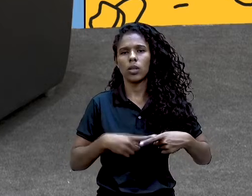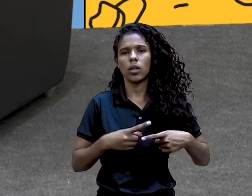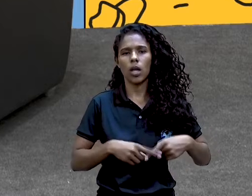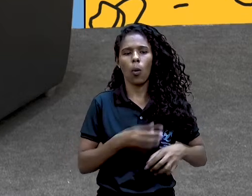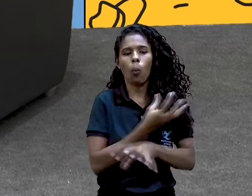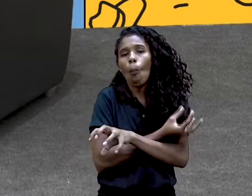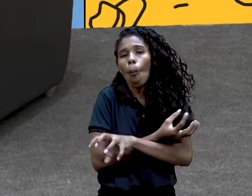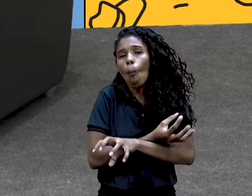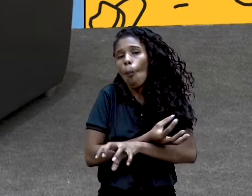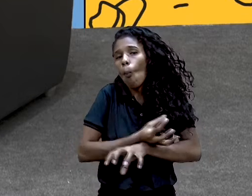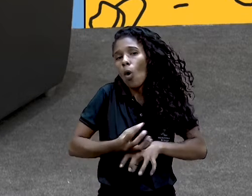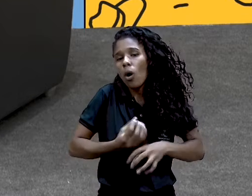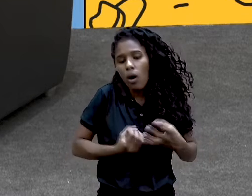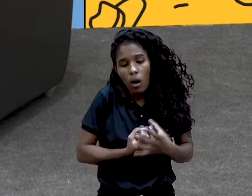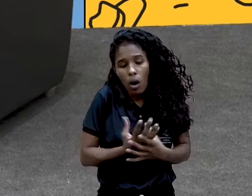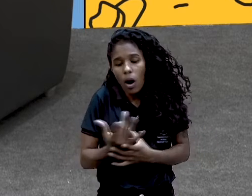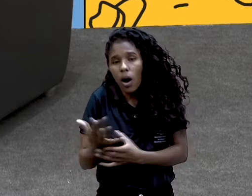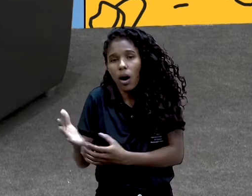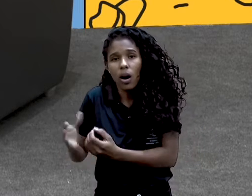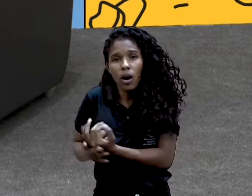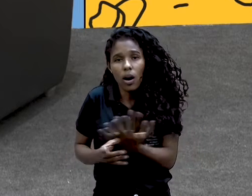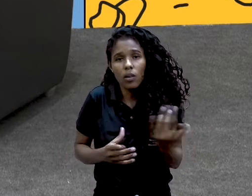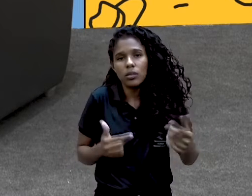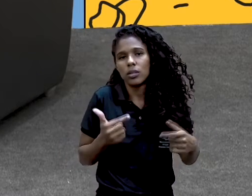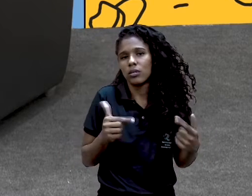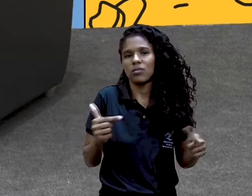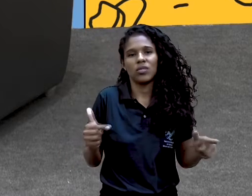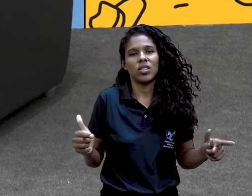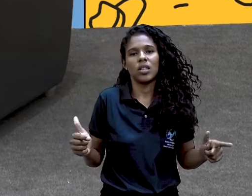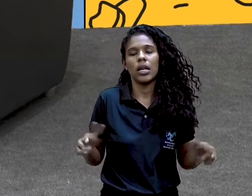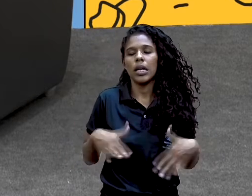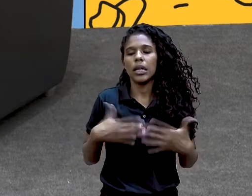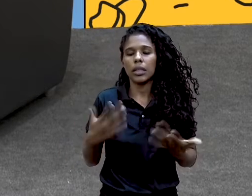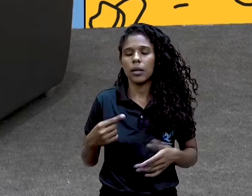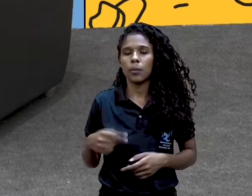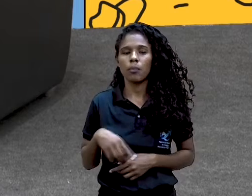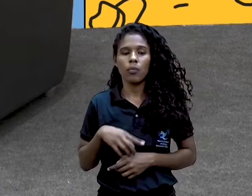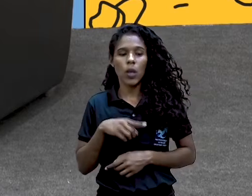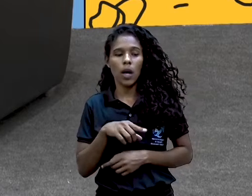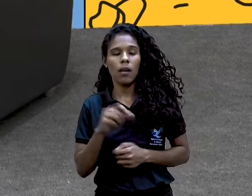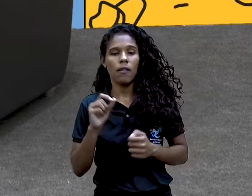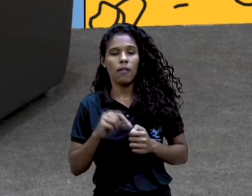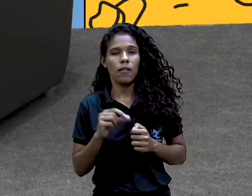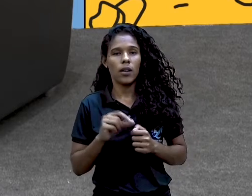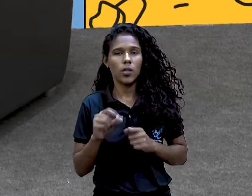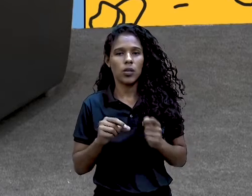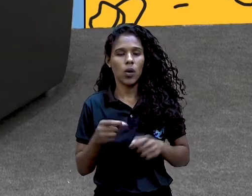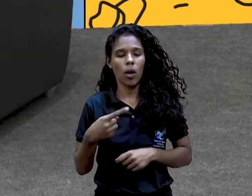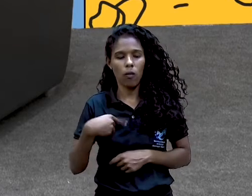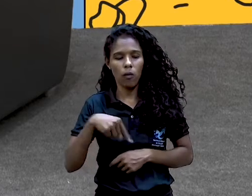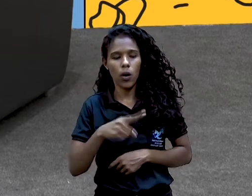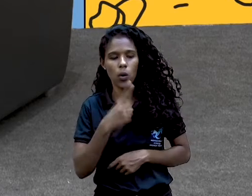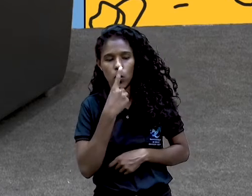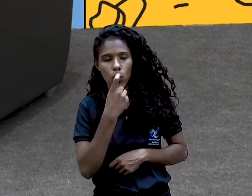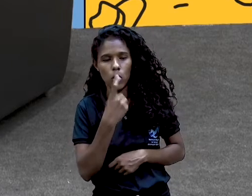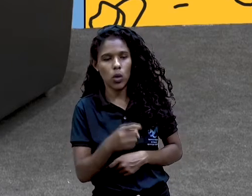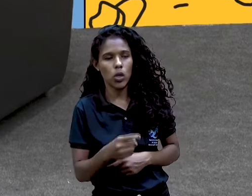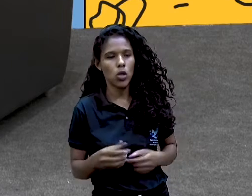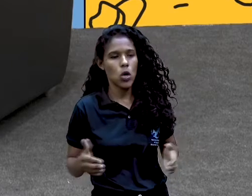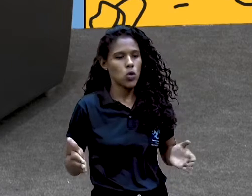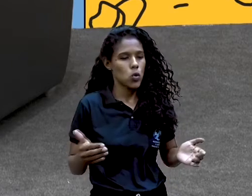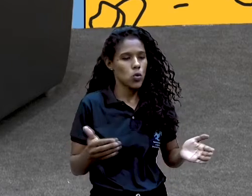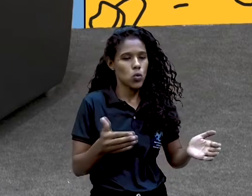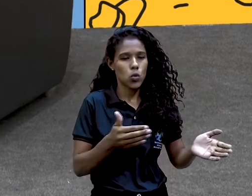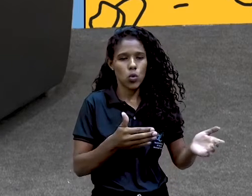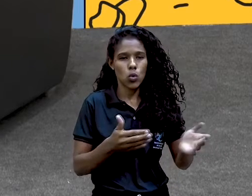coitado, porque não tinha, né, como pagar. Mas ele insistiu, ele foi no lixão perto da casa dele, juntou uns equipamentos